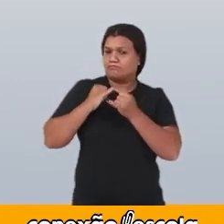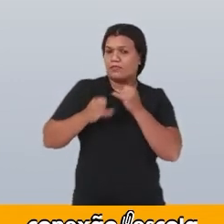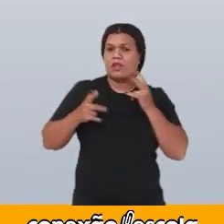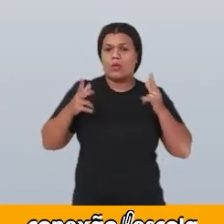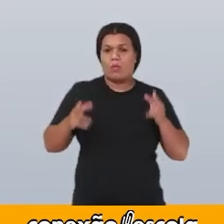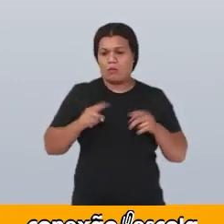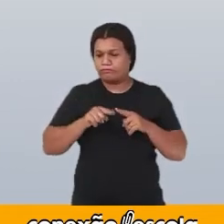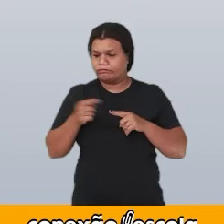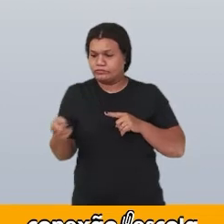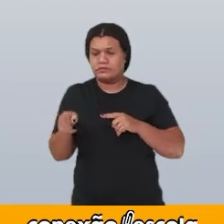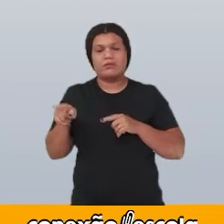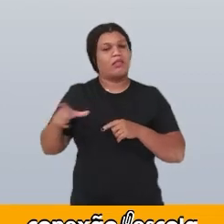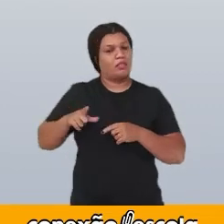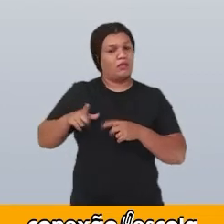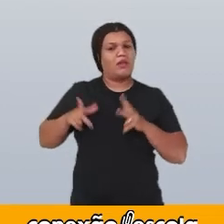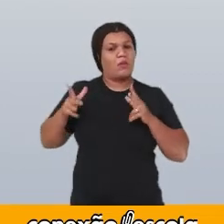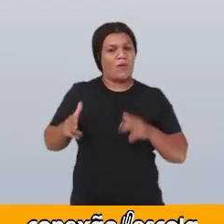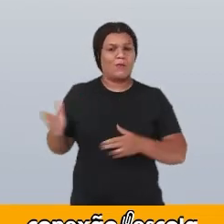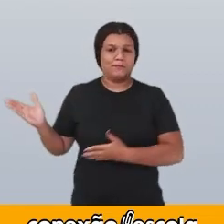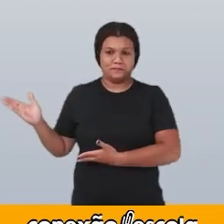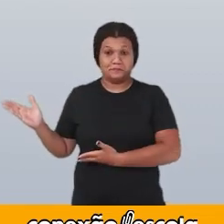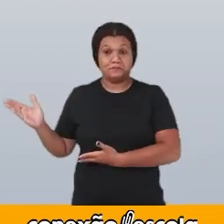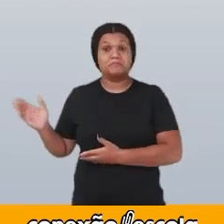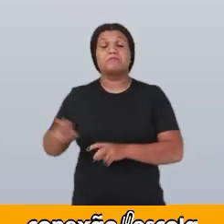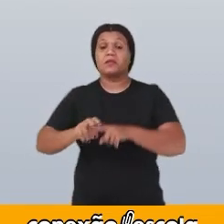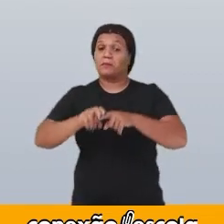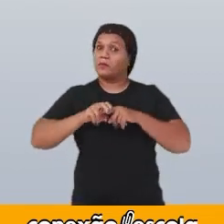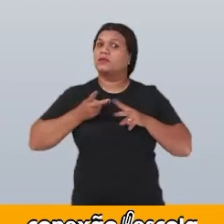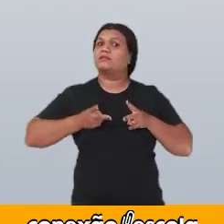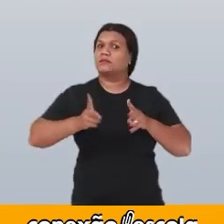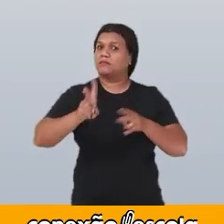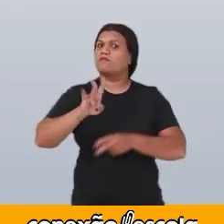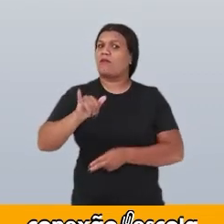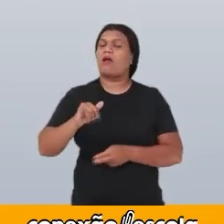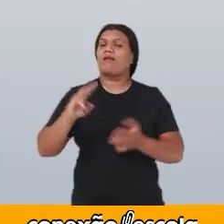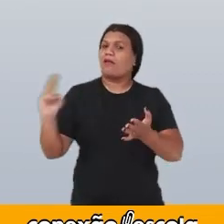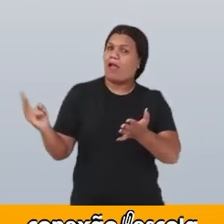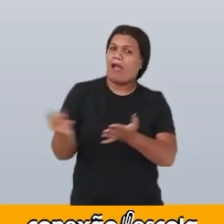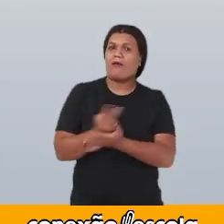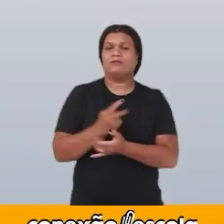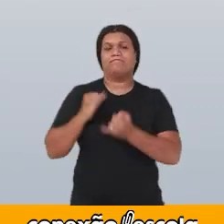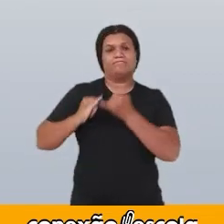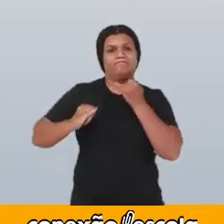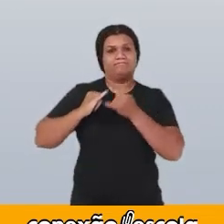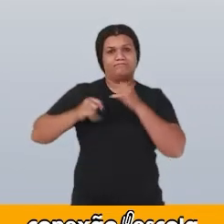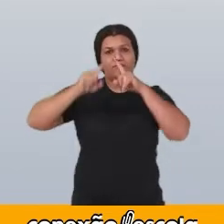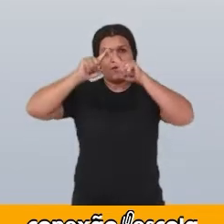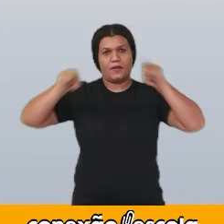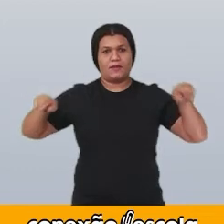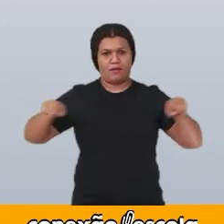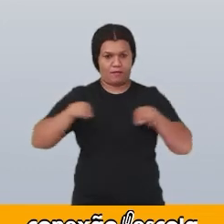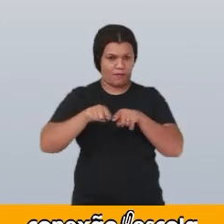aqui também com 2 risquinhos. Então, sempre isso vai acontecer na semelhança de triângulos.